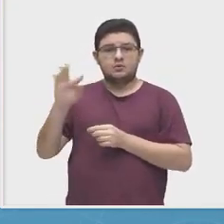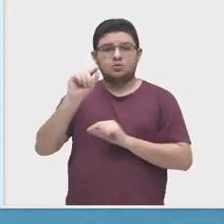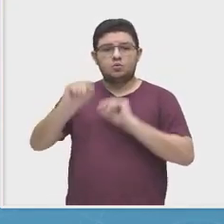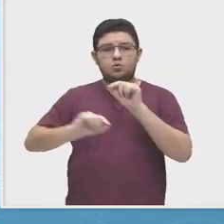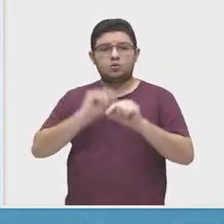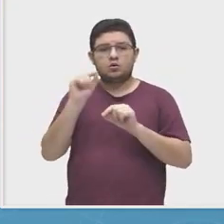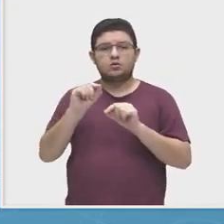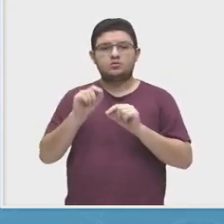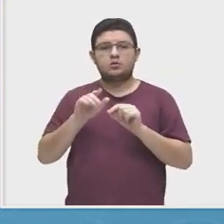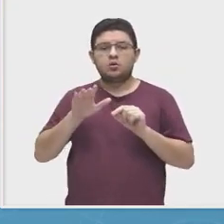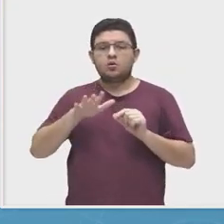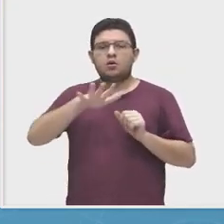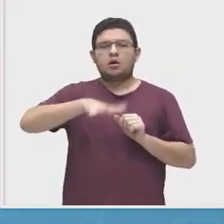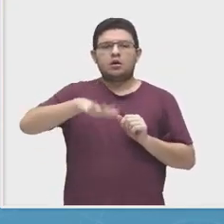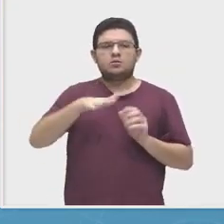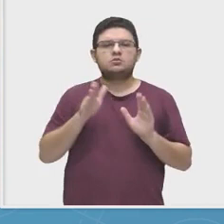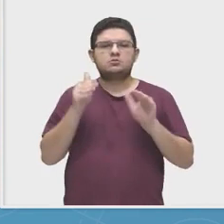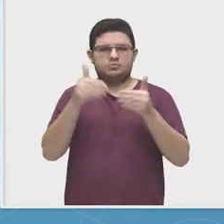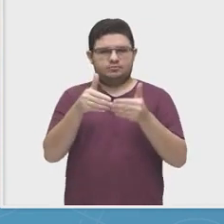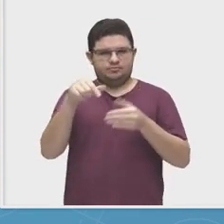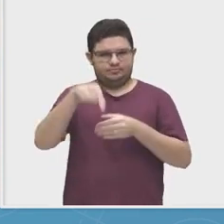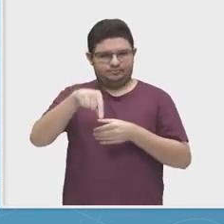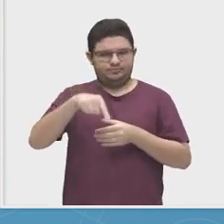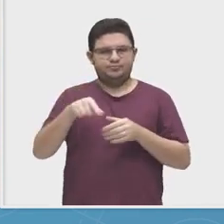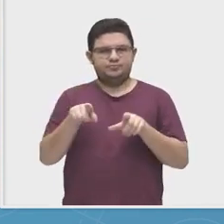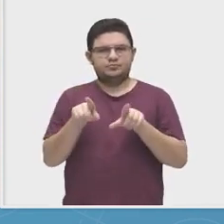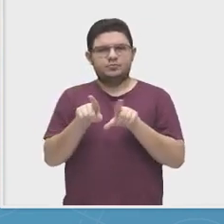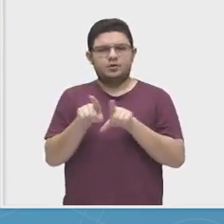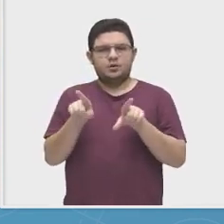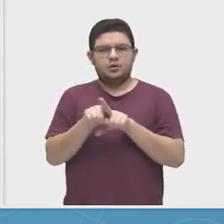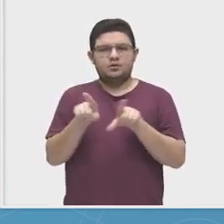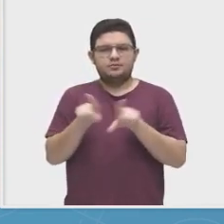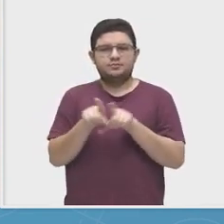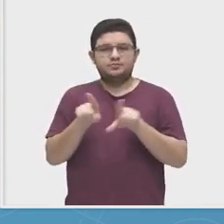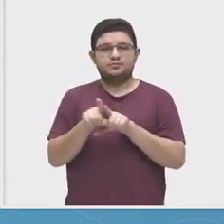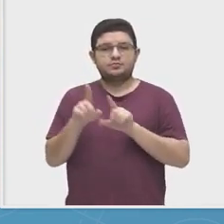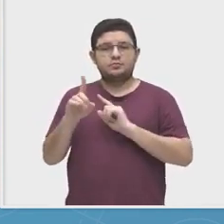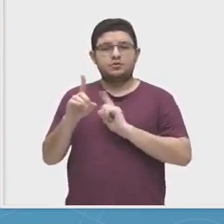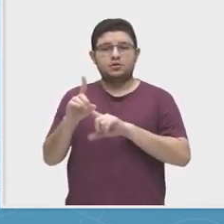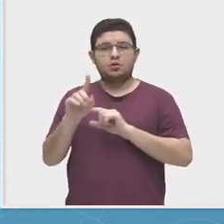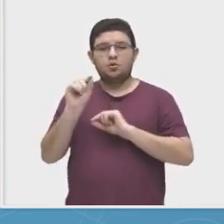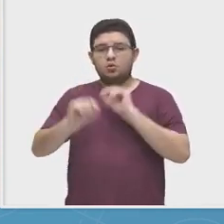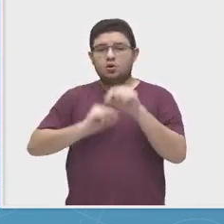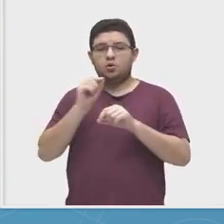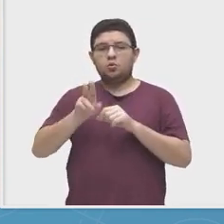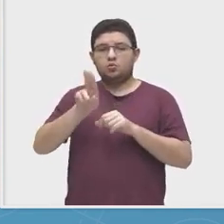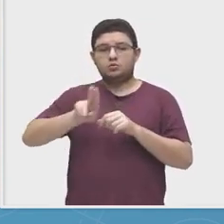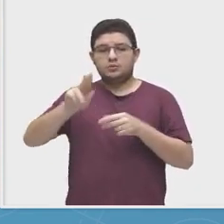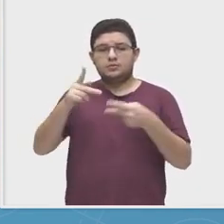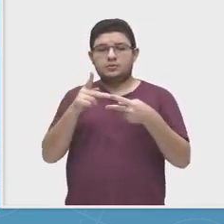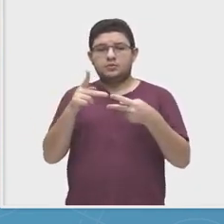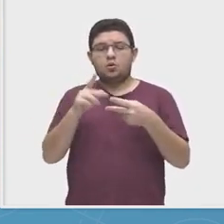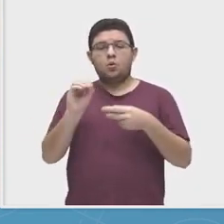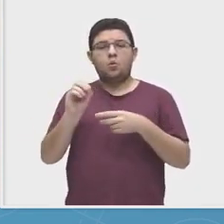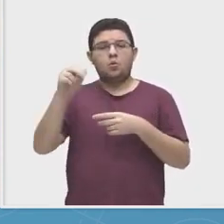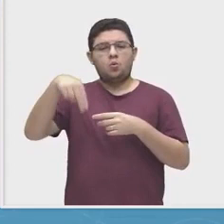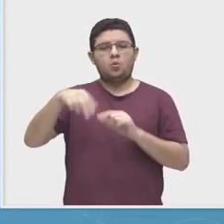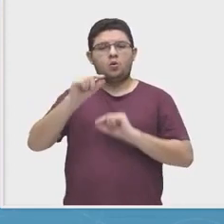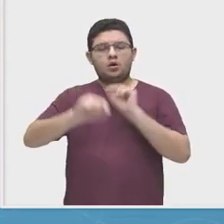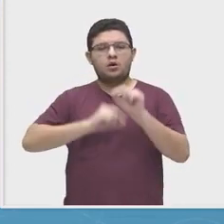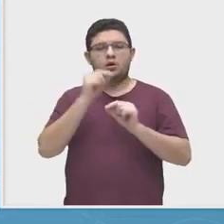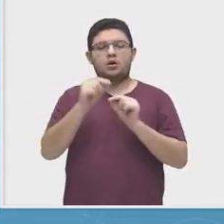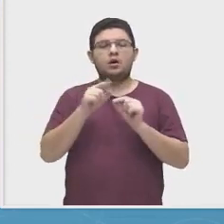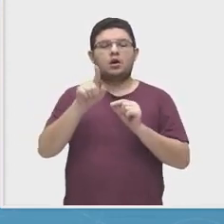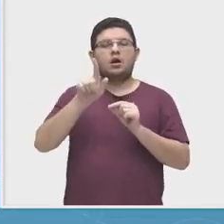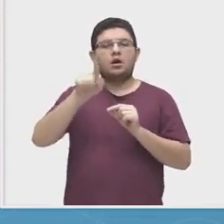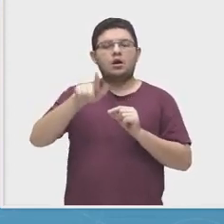cinema. Letra E. E na letra D, aliás, o uso da preposição on se refere à utilização